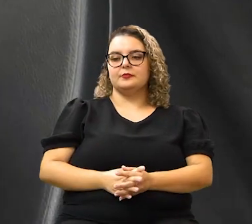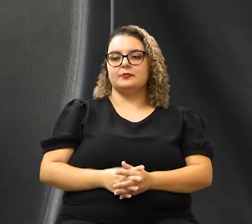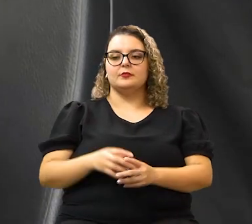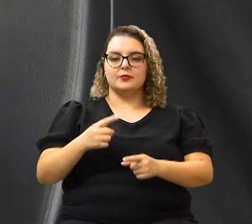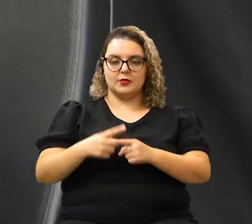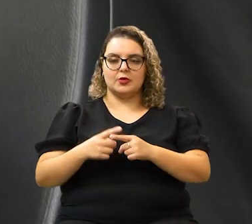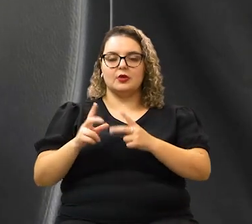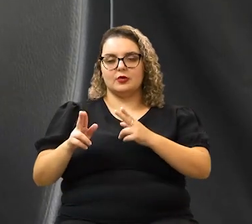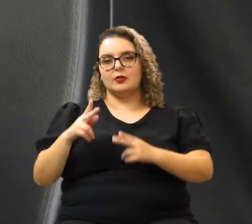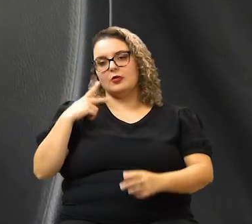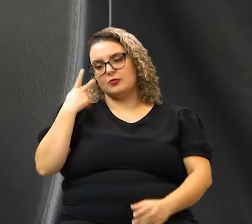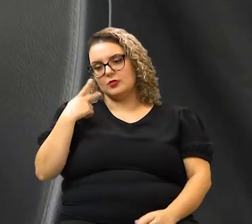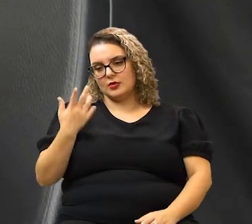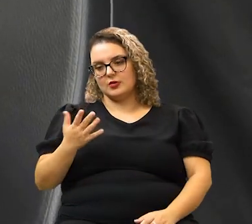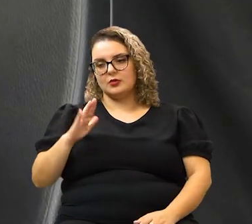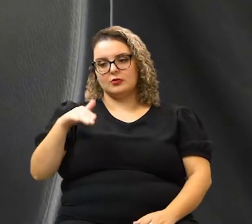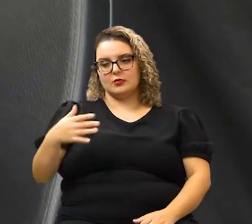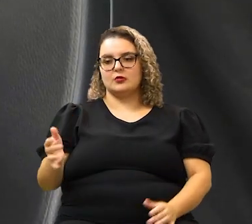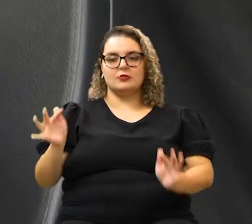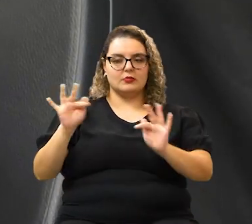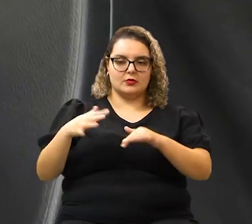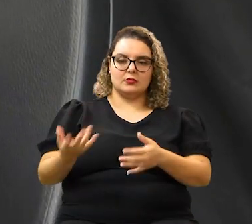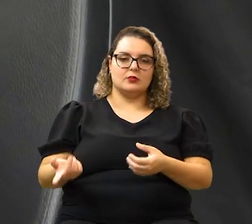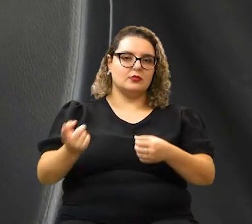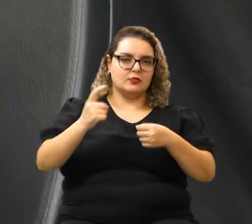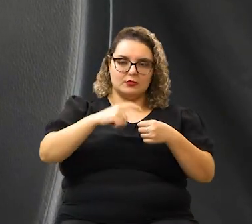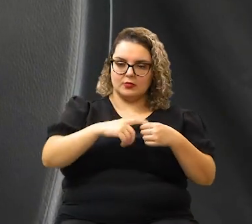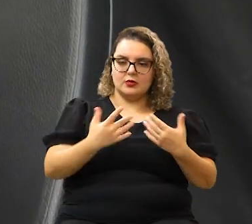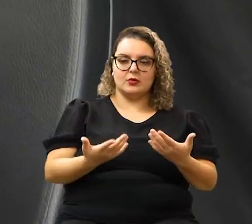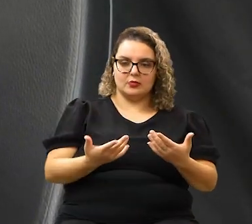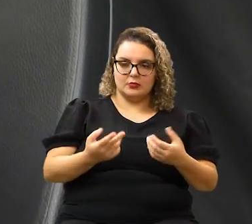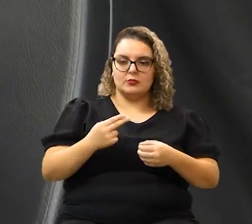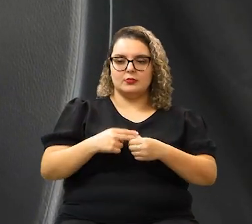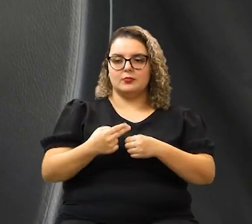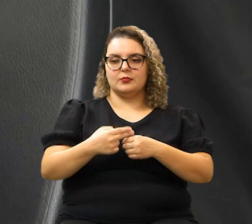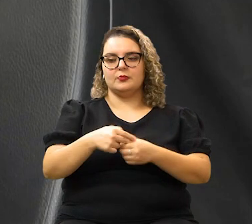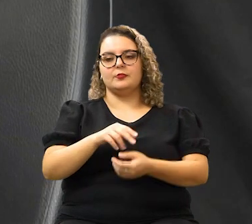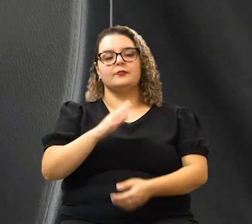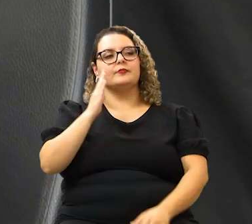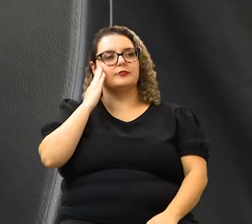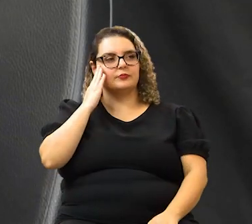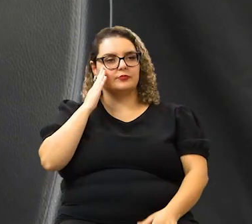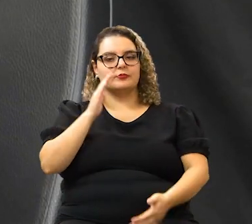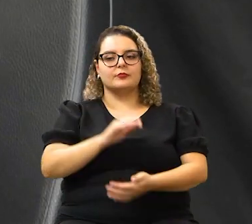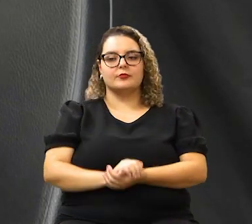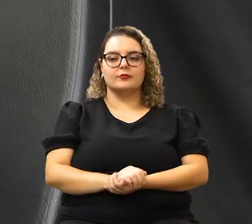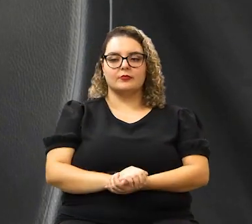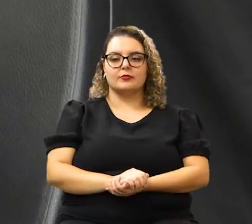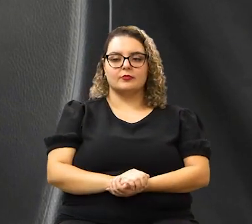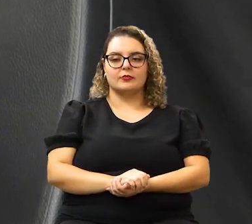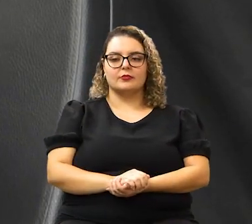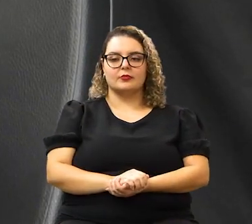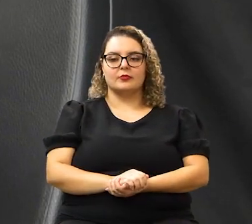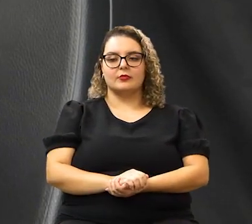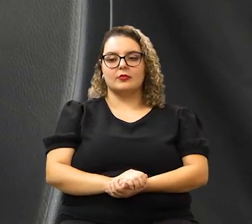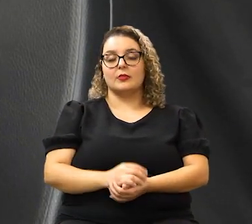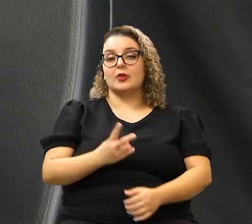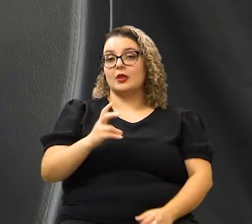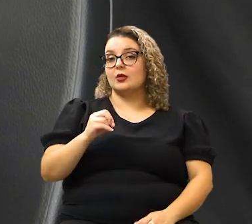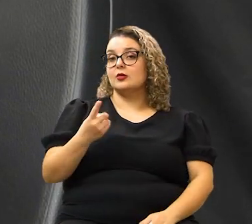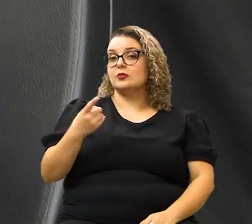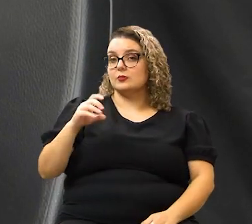aqui, volto para a Unicamp. E aí, só que aí em 2010, eu entro